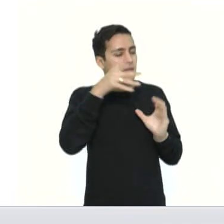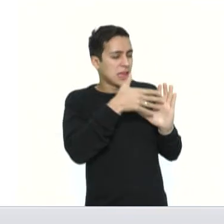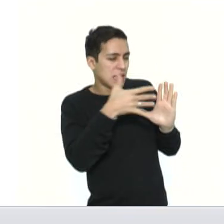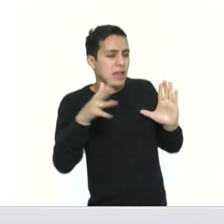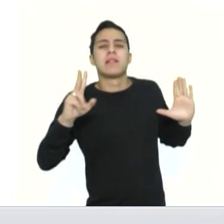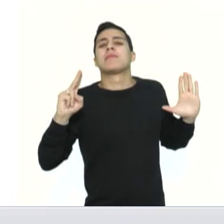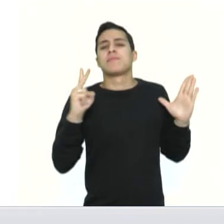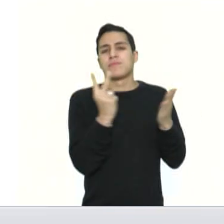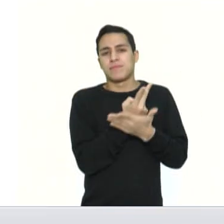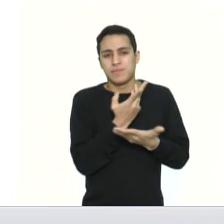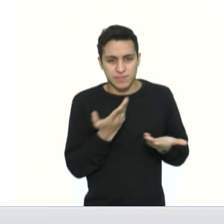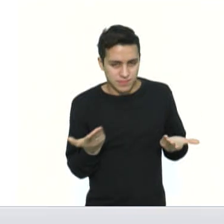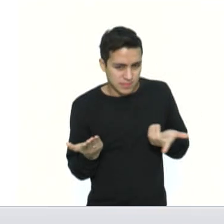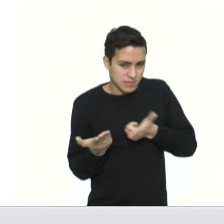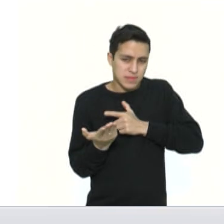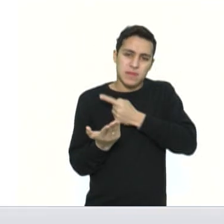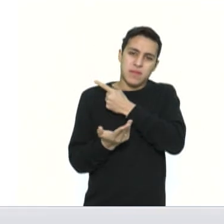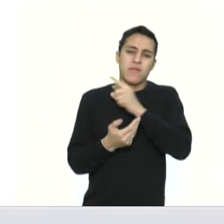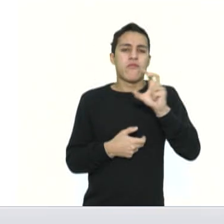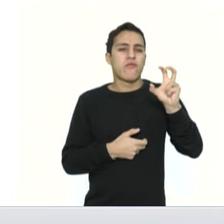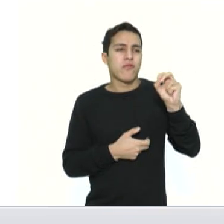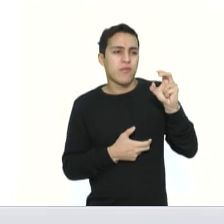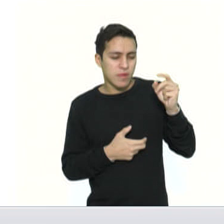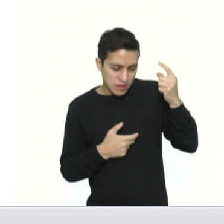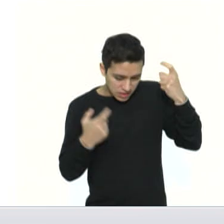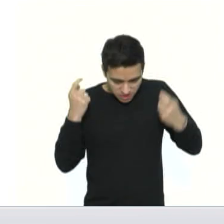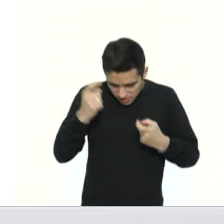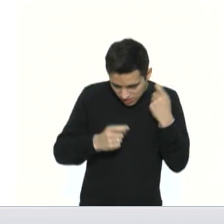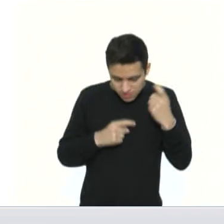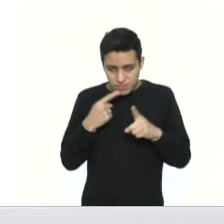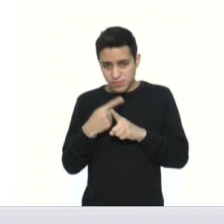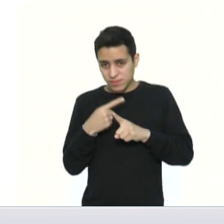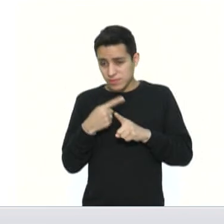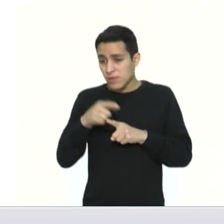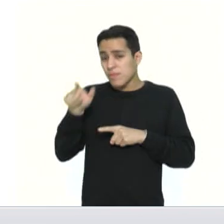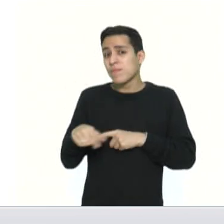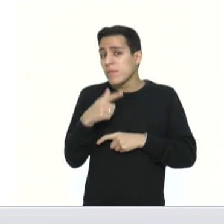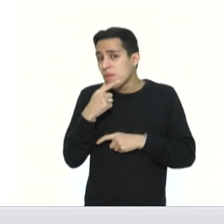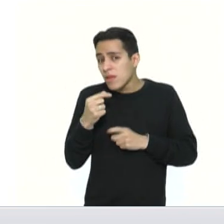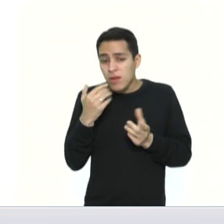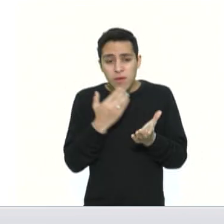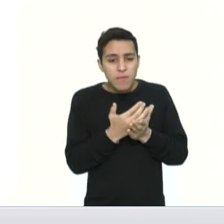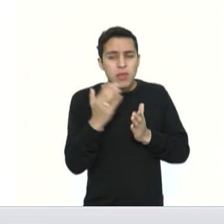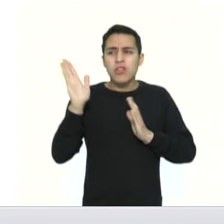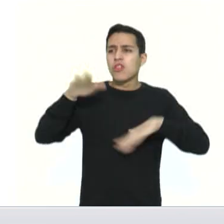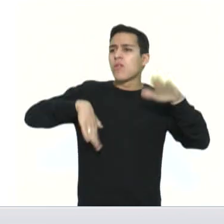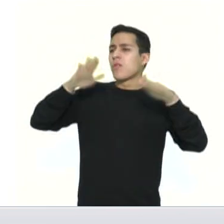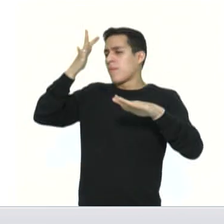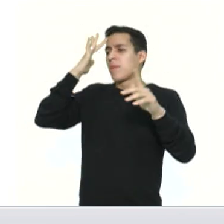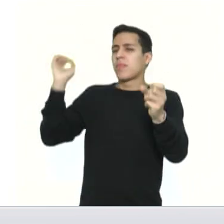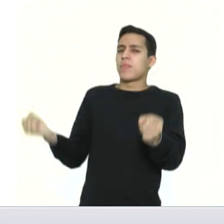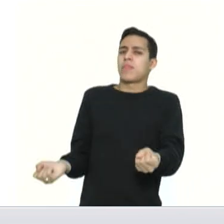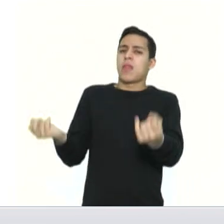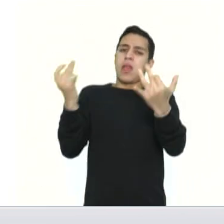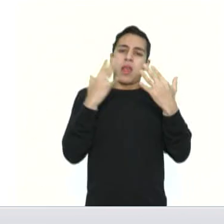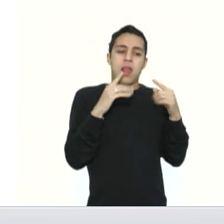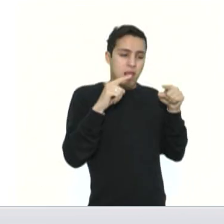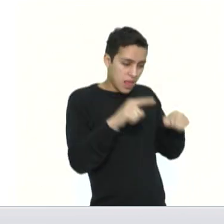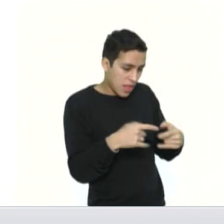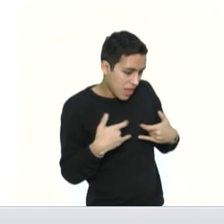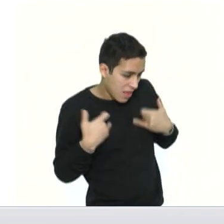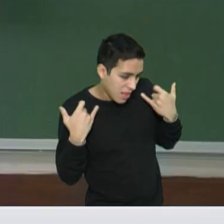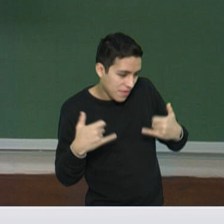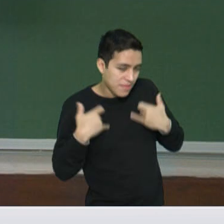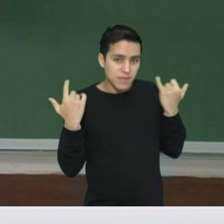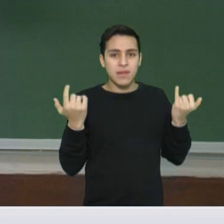que acontece, né? A gente tem aí o avô aí preocupado porque o Punk Afonso começou a chamar uma galera para o